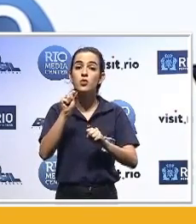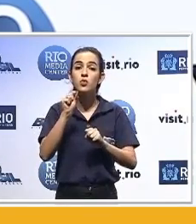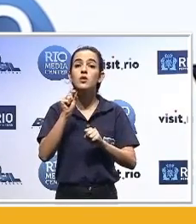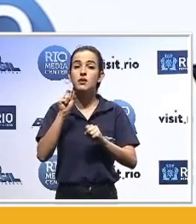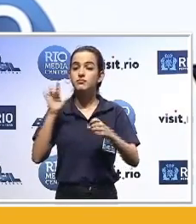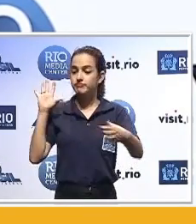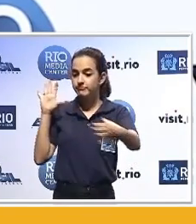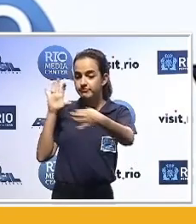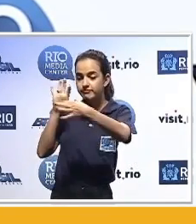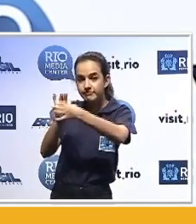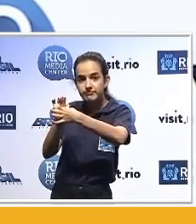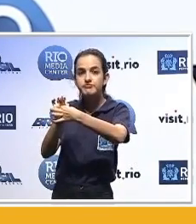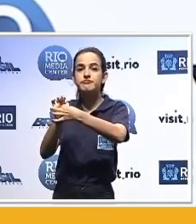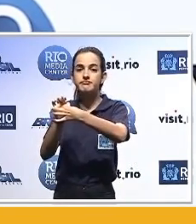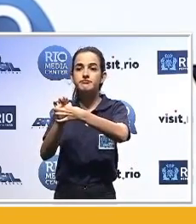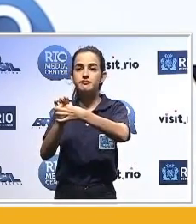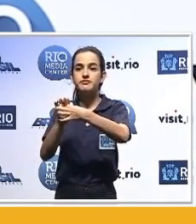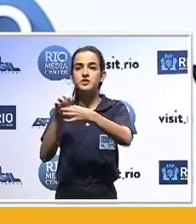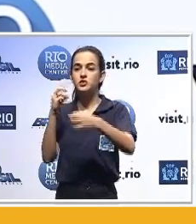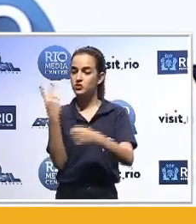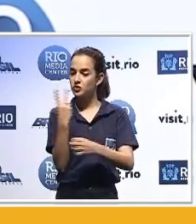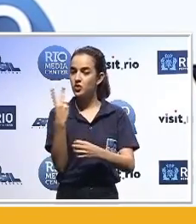duas coisas, né? Aproximar